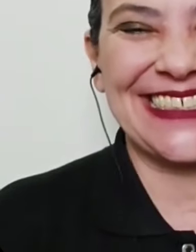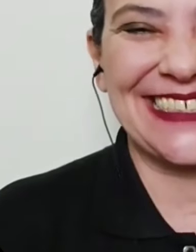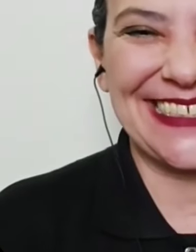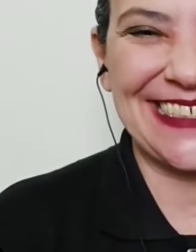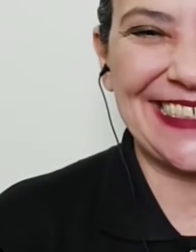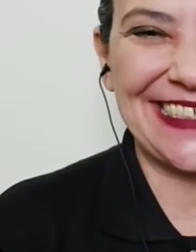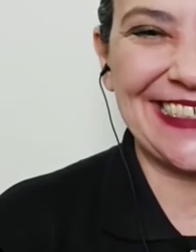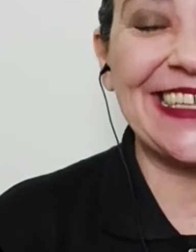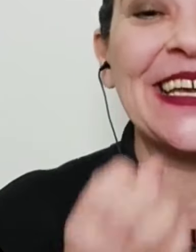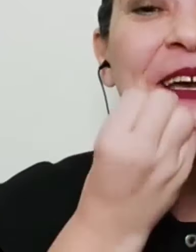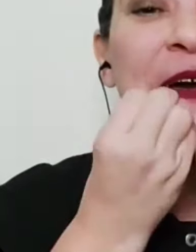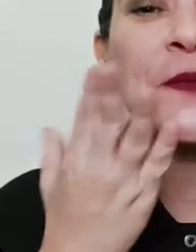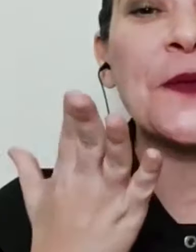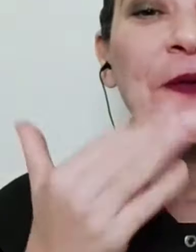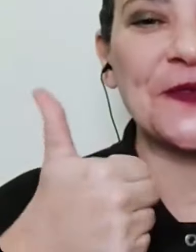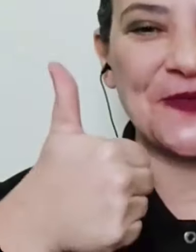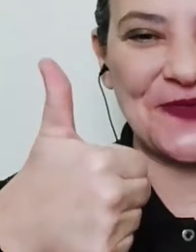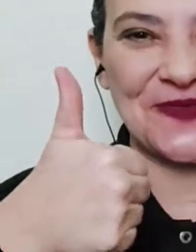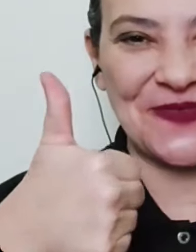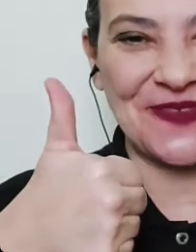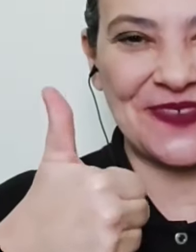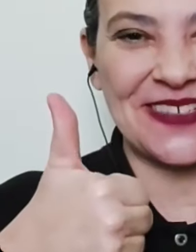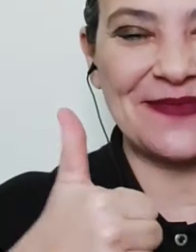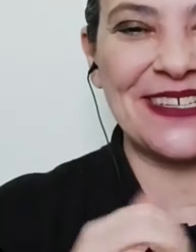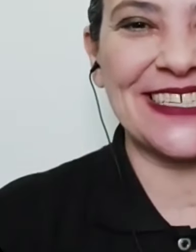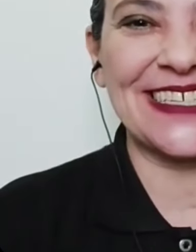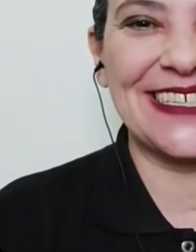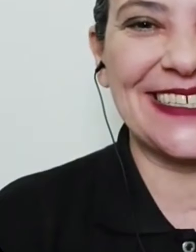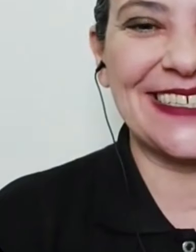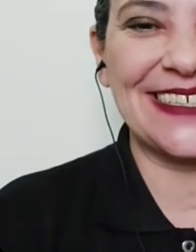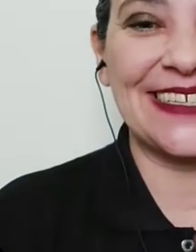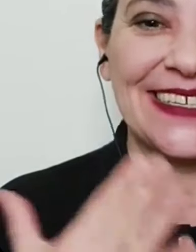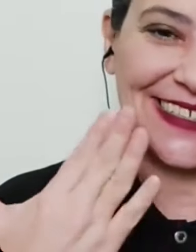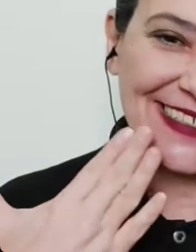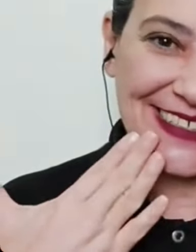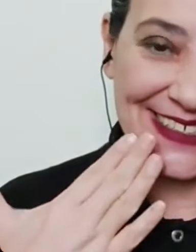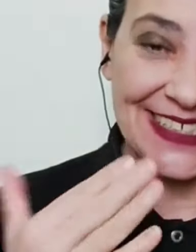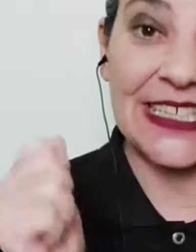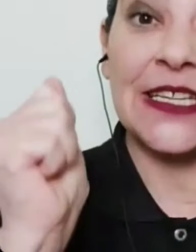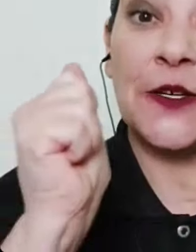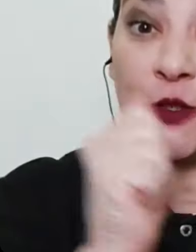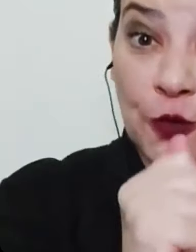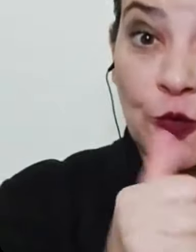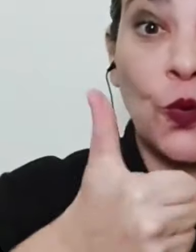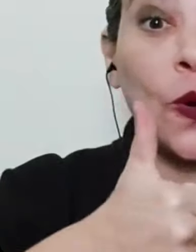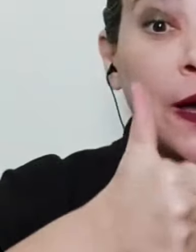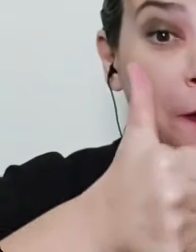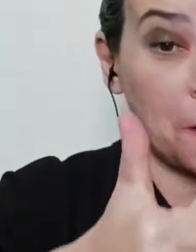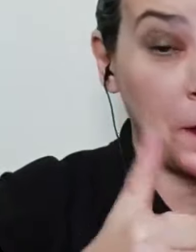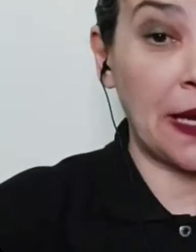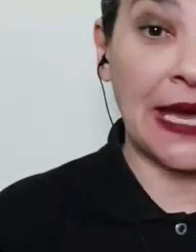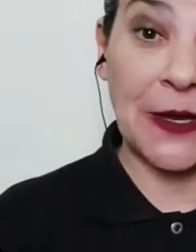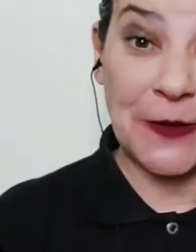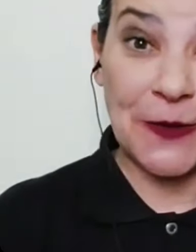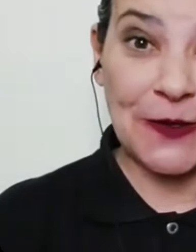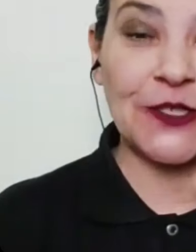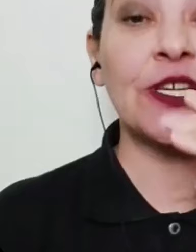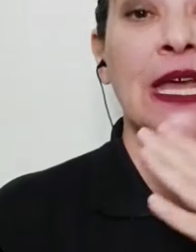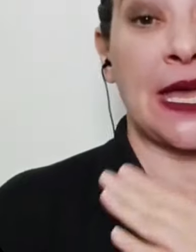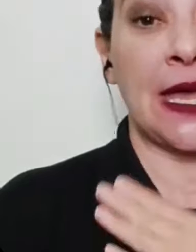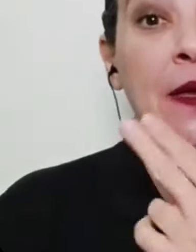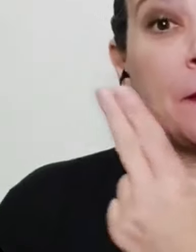Boa Verdade. tarde, Marisa, bem-vinda, obrigada por vir Abaixa aqui aqui. acompanhar a gente, né? Eu sou